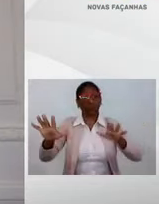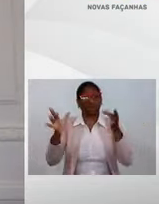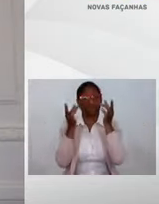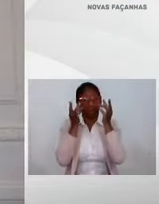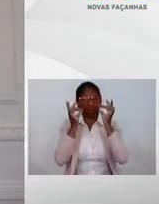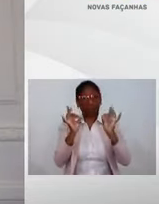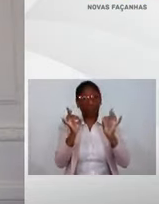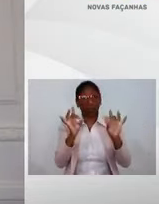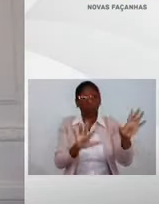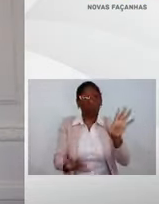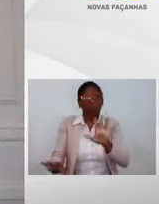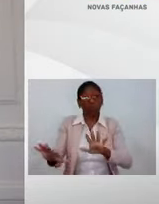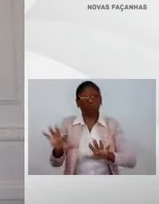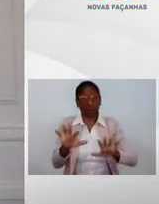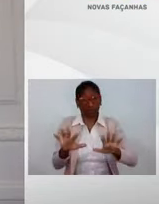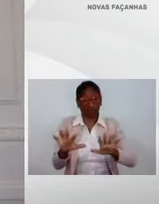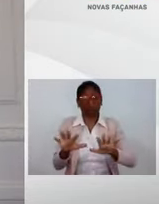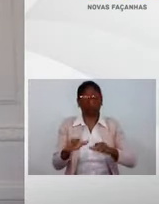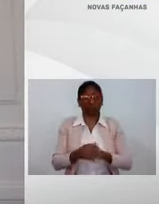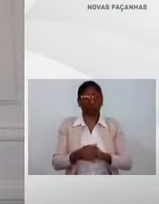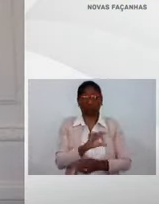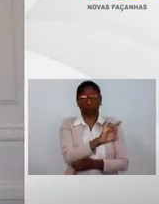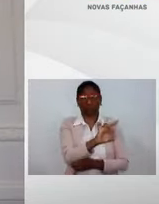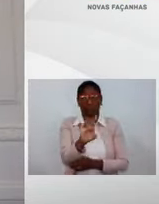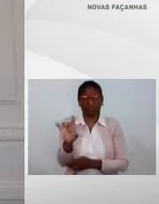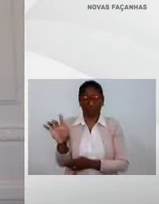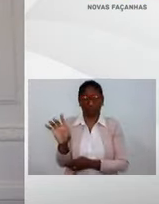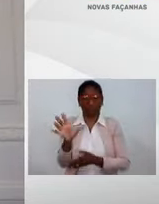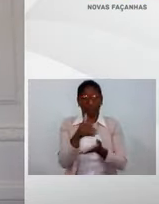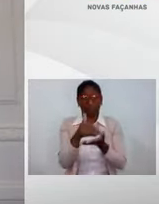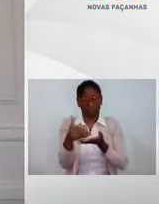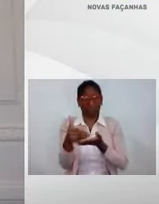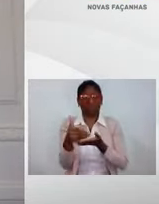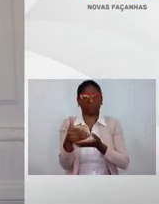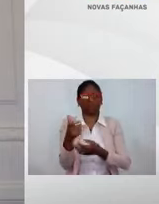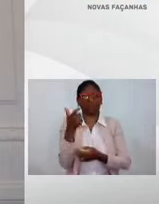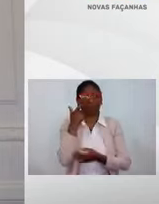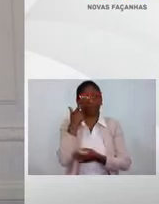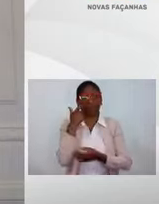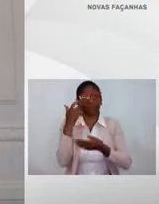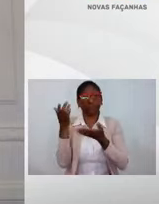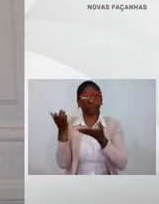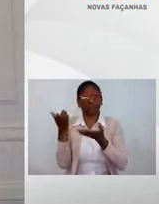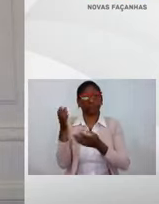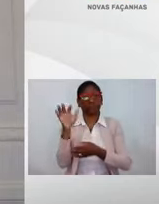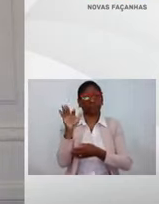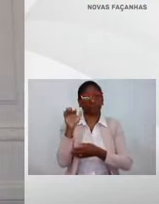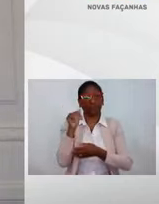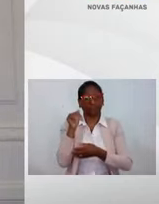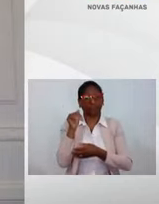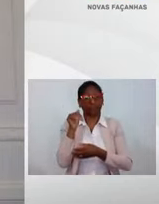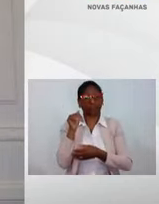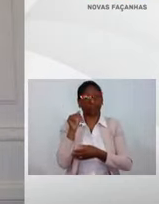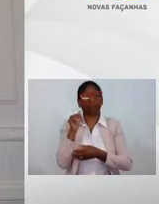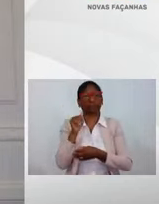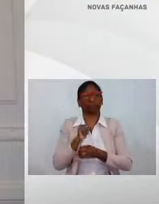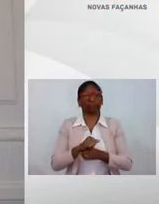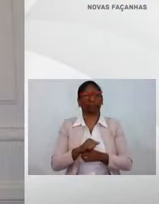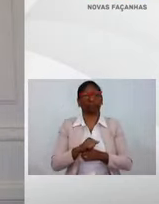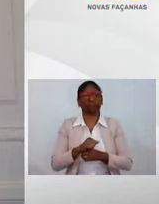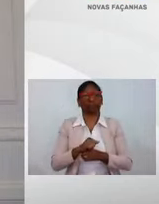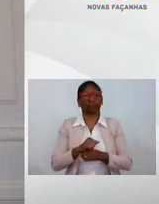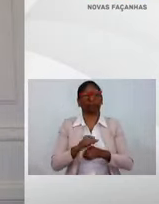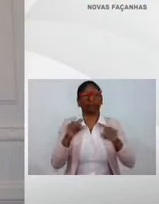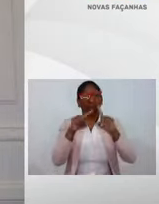o cuidado por parte de todos. Nós inicialmente vamos chamar aqui o nosso